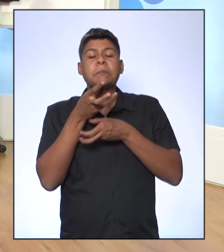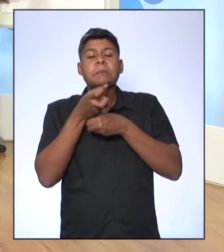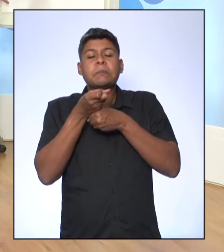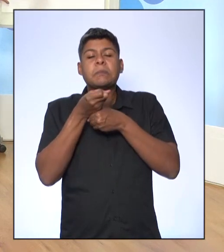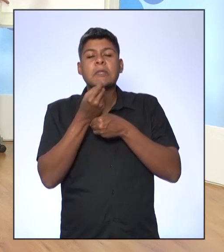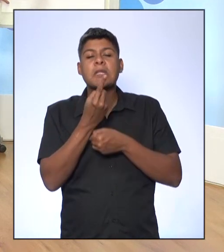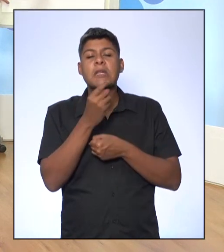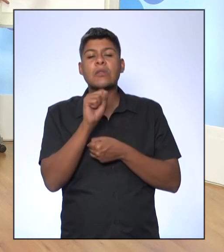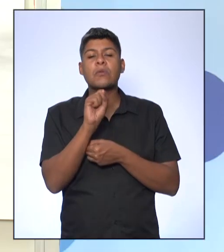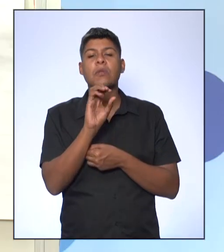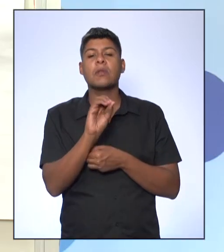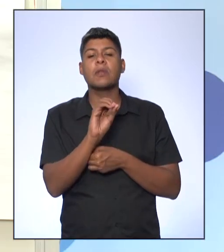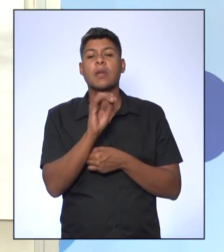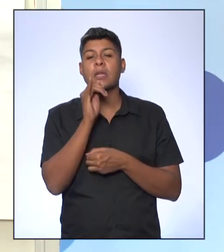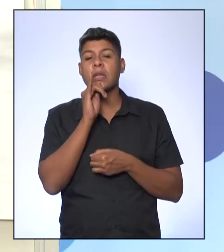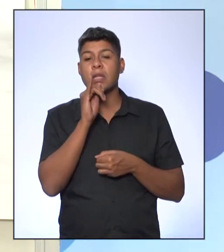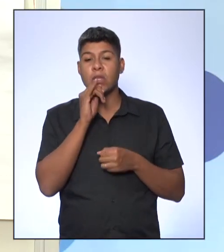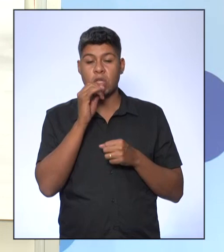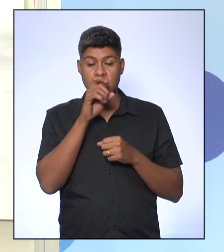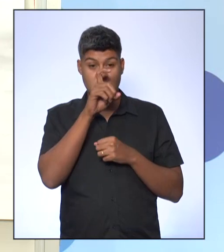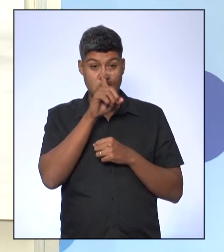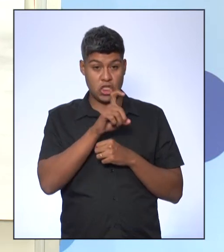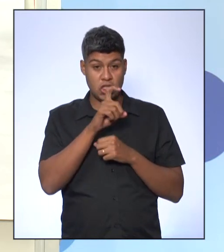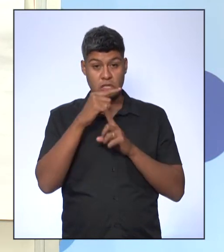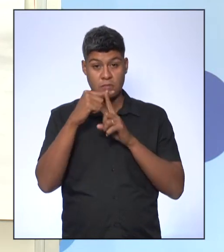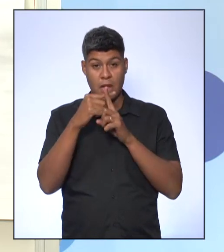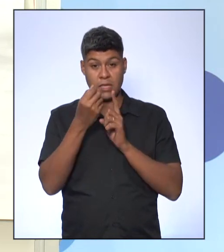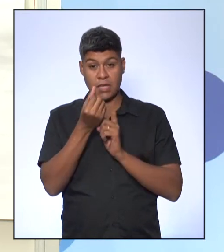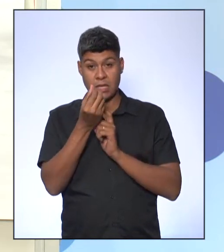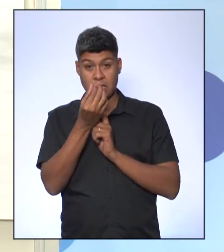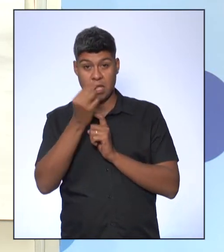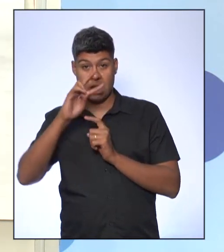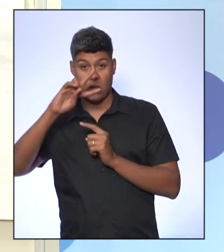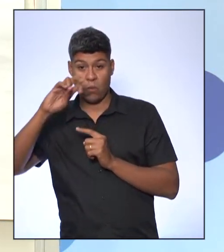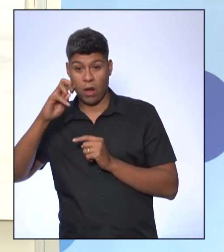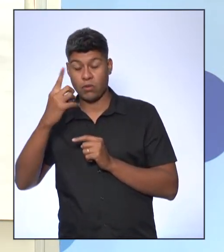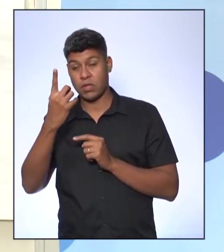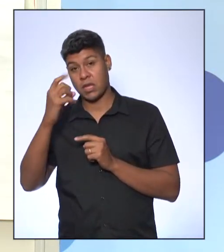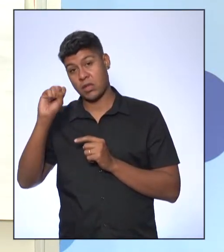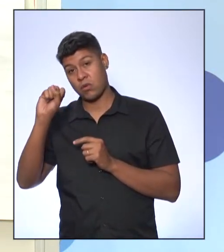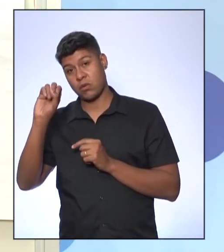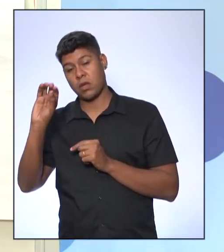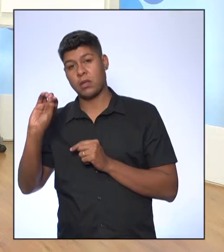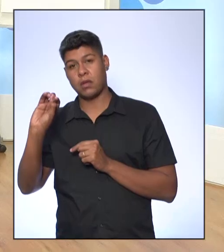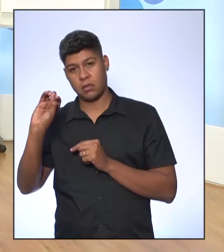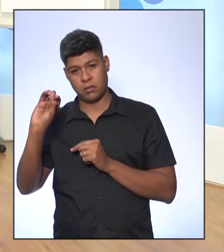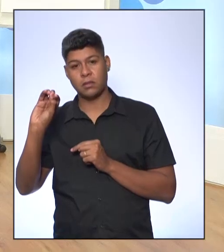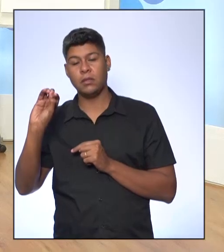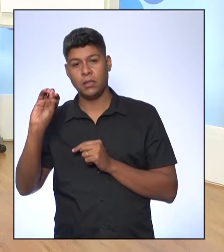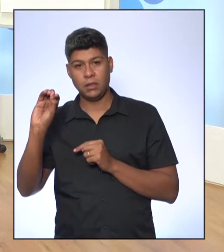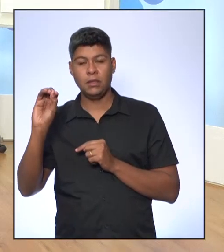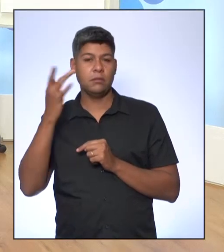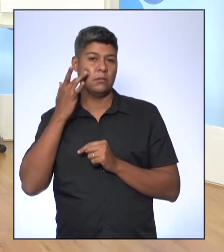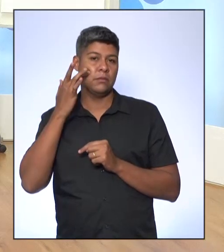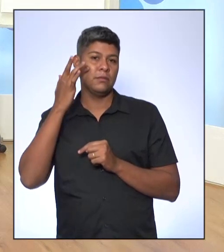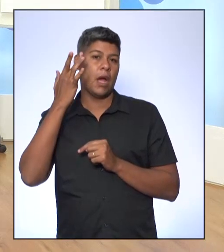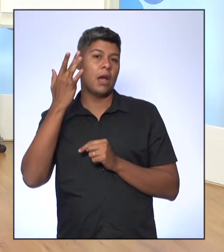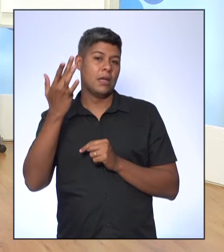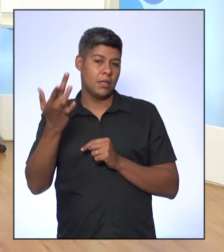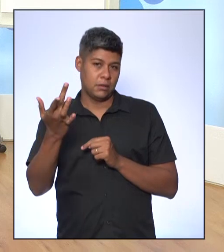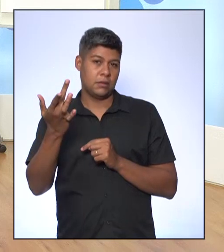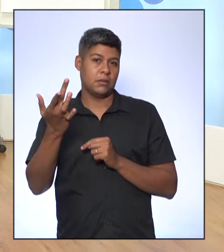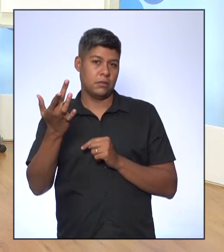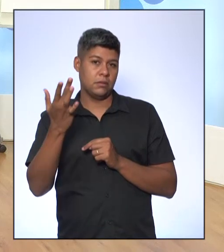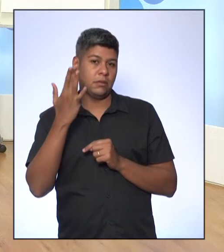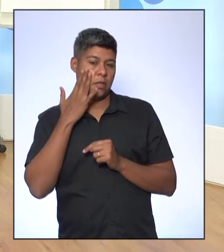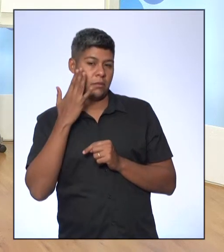valor X, né? Mais 60, tem que dar o que a gente chama de 180, não é graus. isso? Agora ficou fácil. Agora ficou fácil.